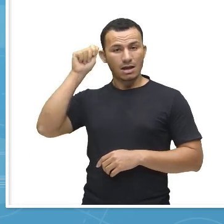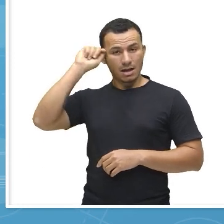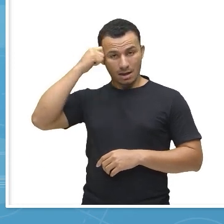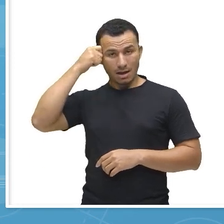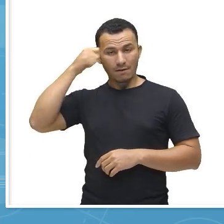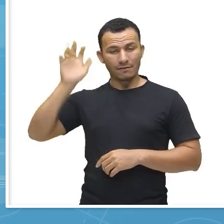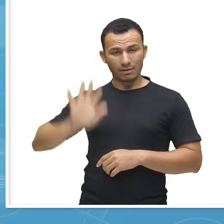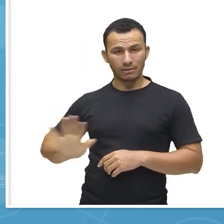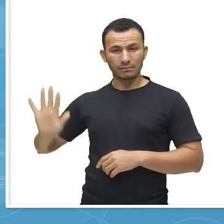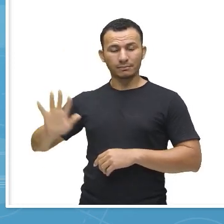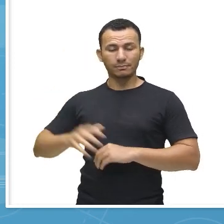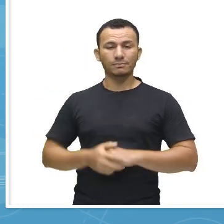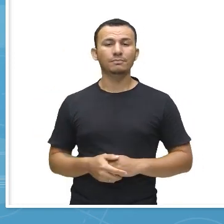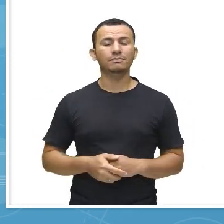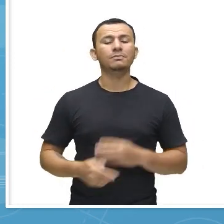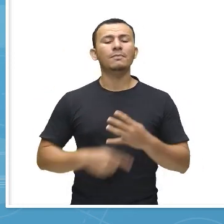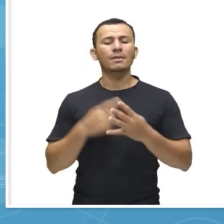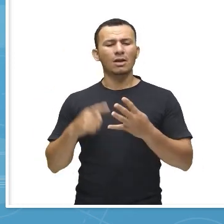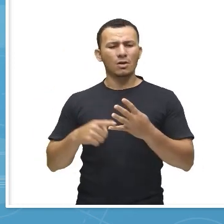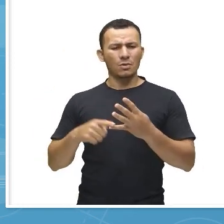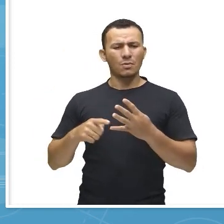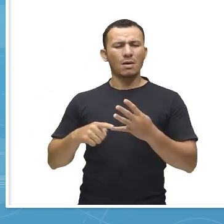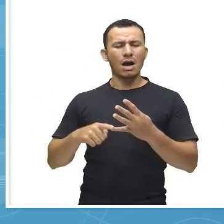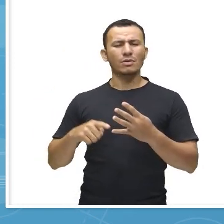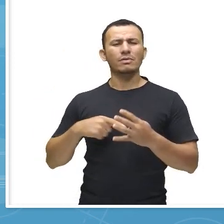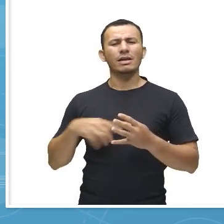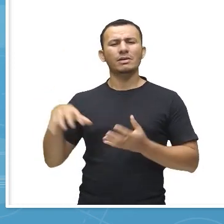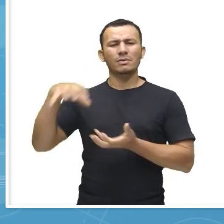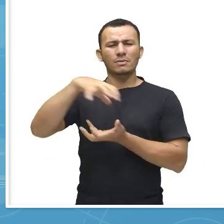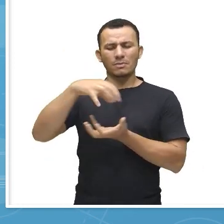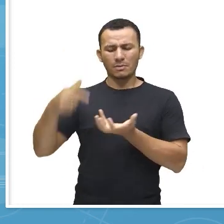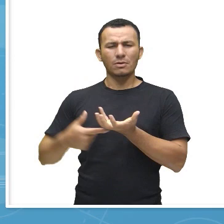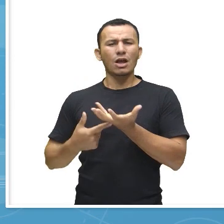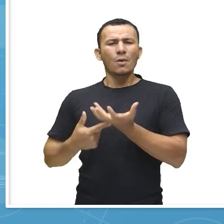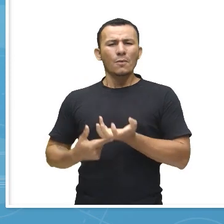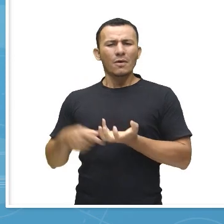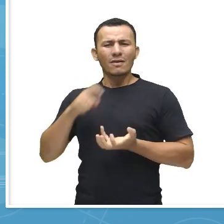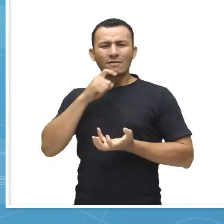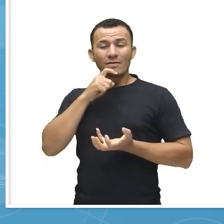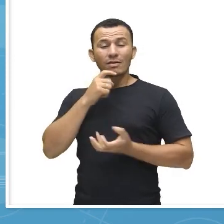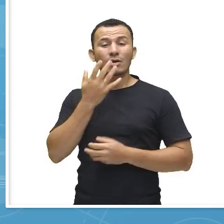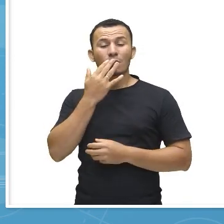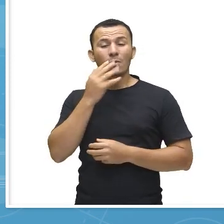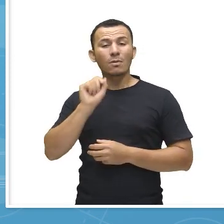ser o quarto, aqui embaixo, todo esse continente azul, né, com